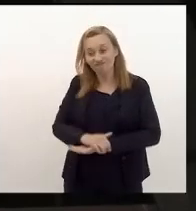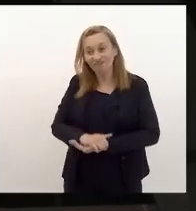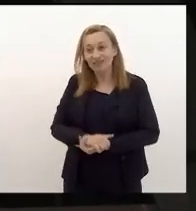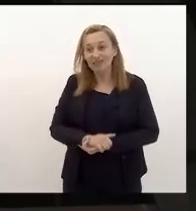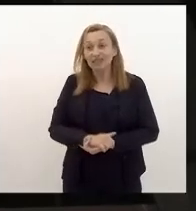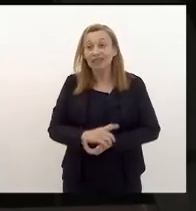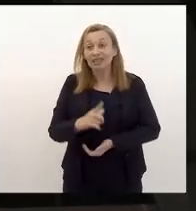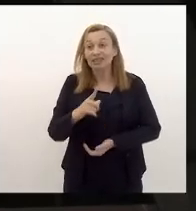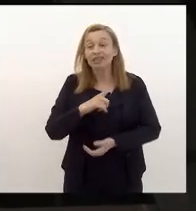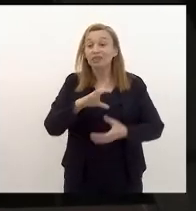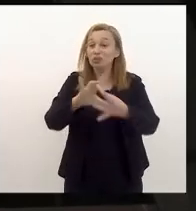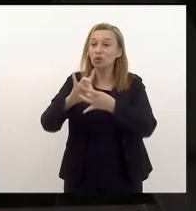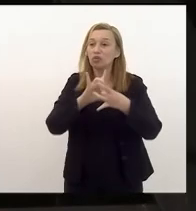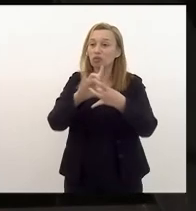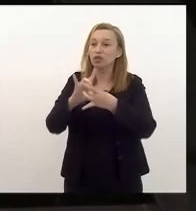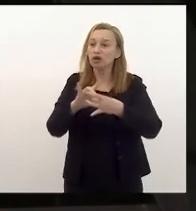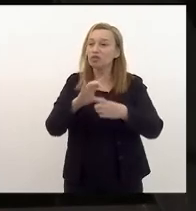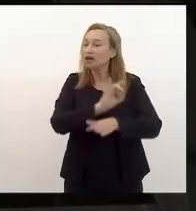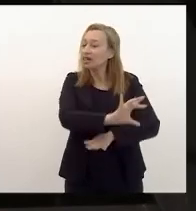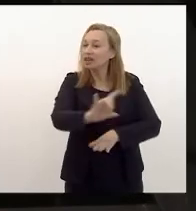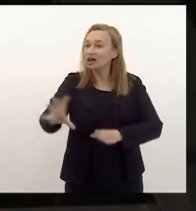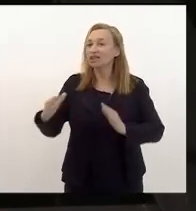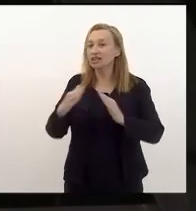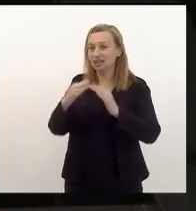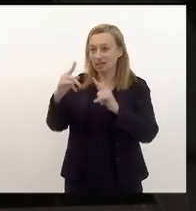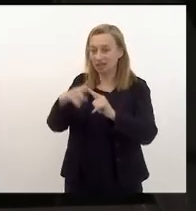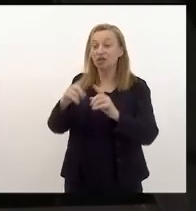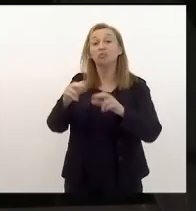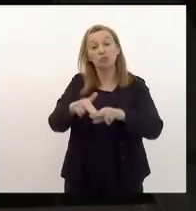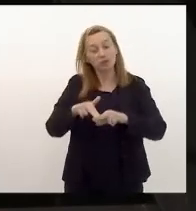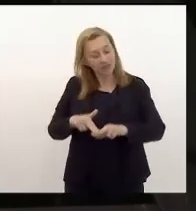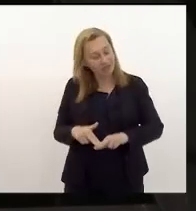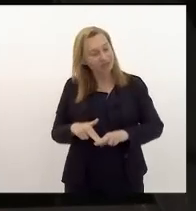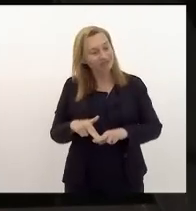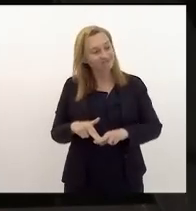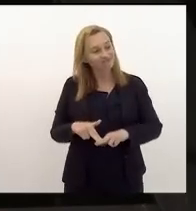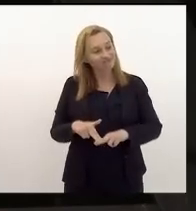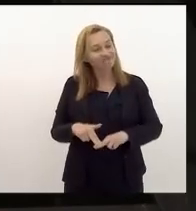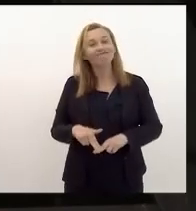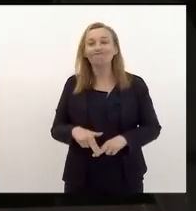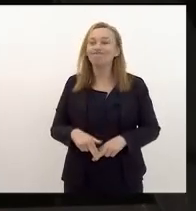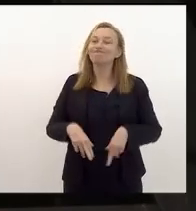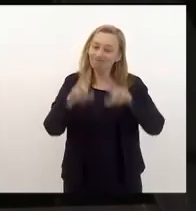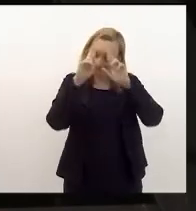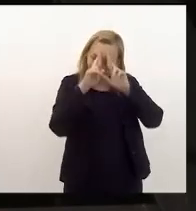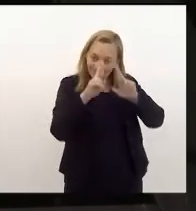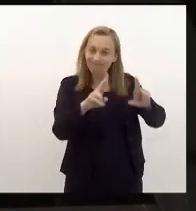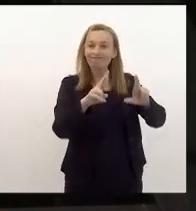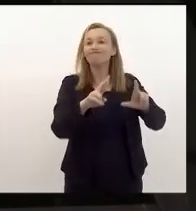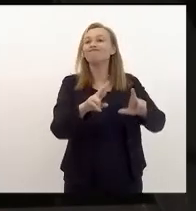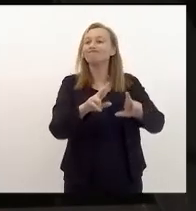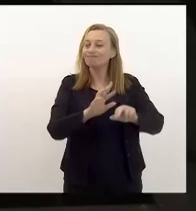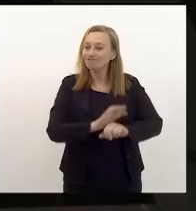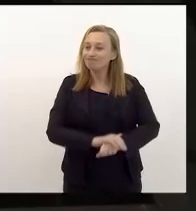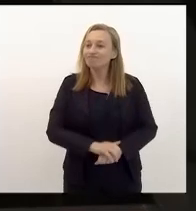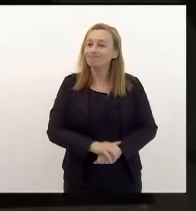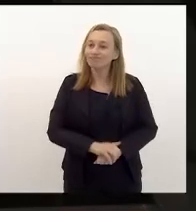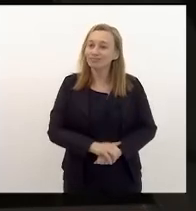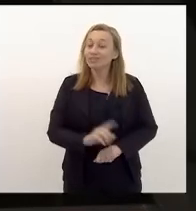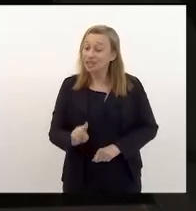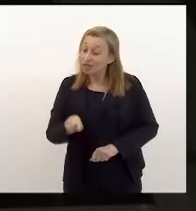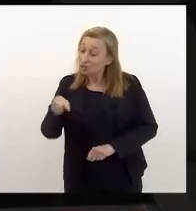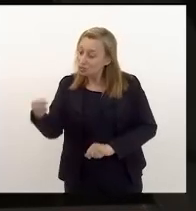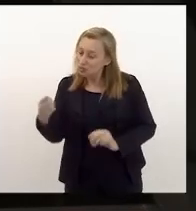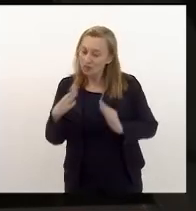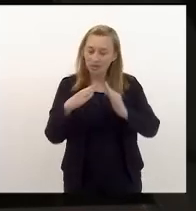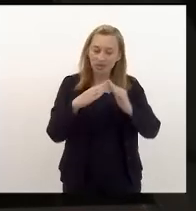termos comunhão nas nossas igrejas, e por isso mesmo nós temos que respeitar, né, as